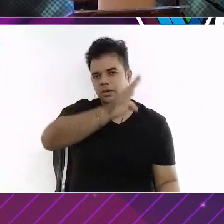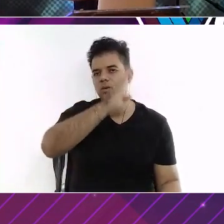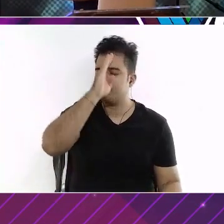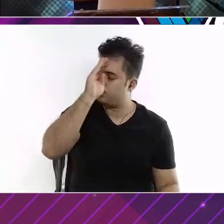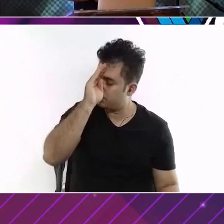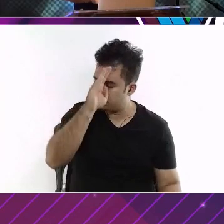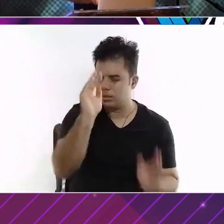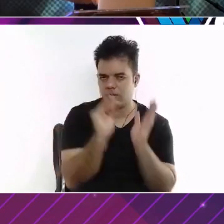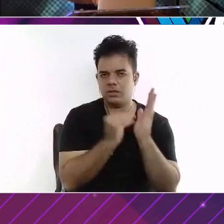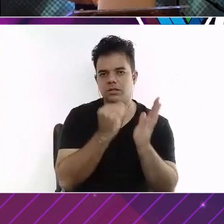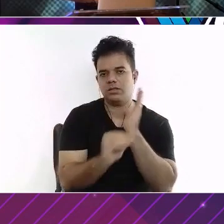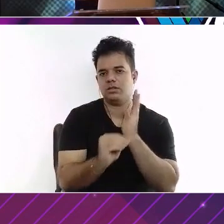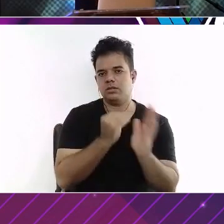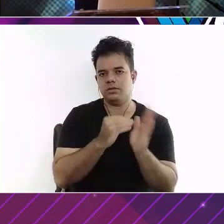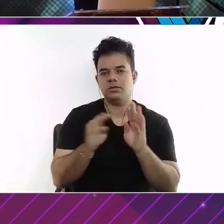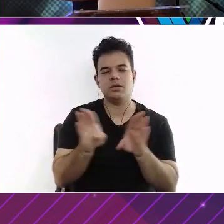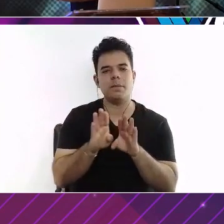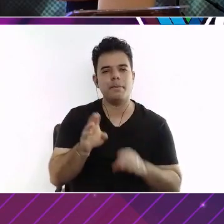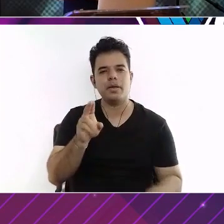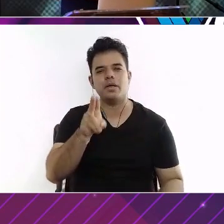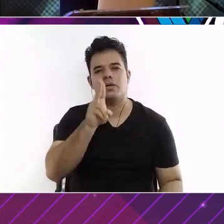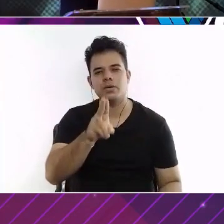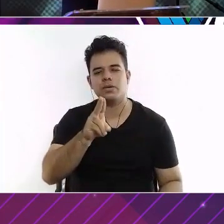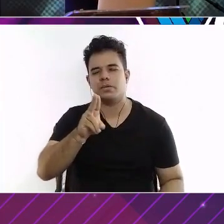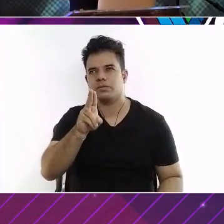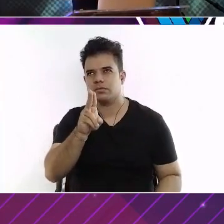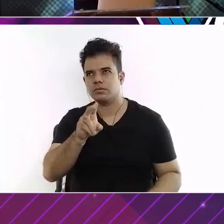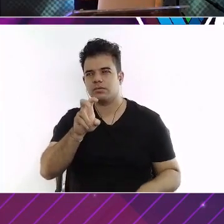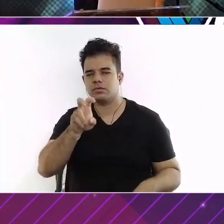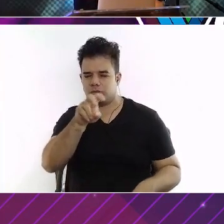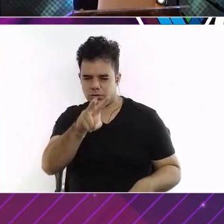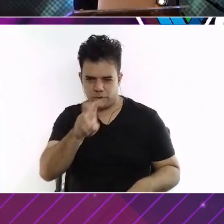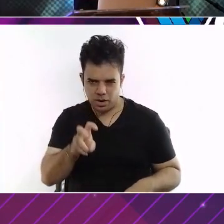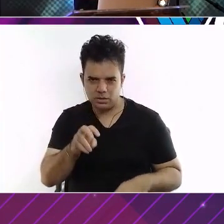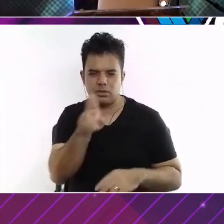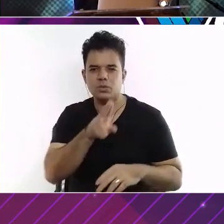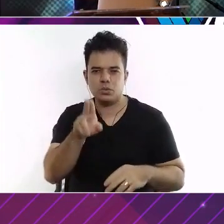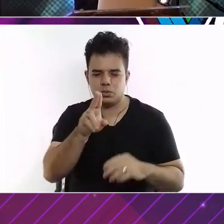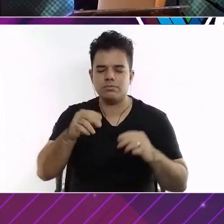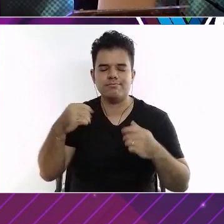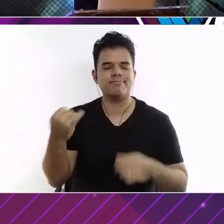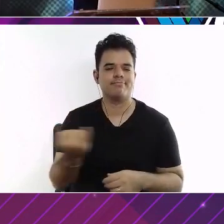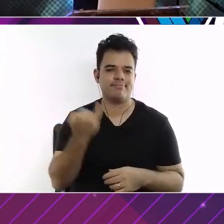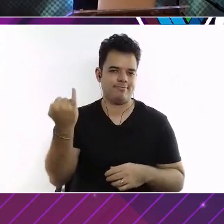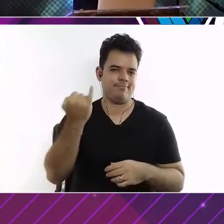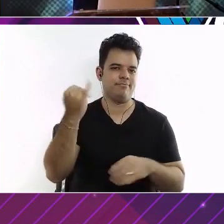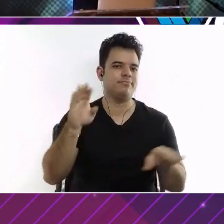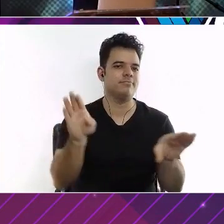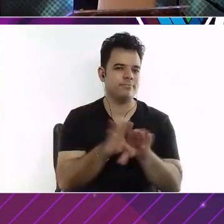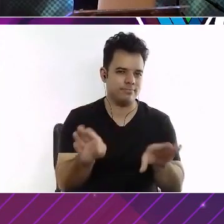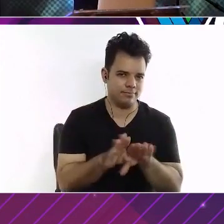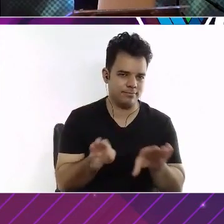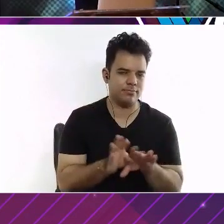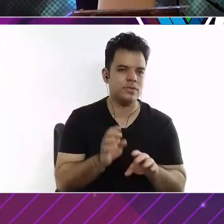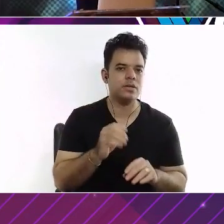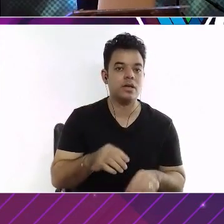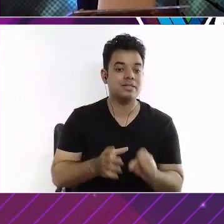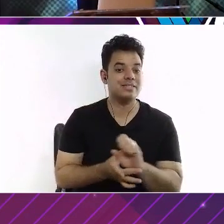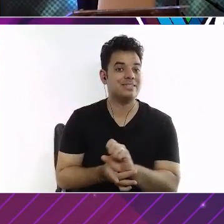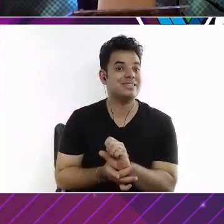e user experience em todo o processo. 14º, mas talvez o mais importante de tudo, segurança de informação.